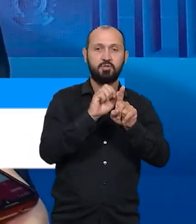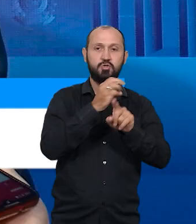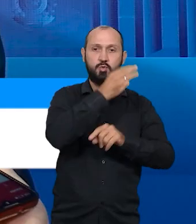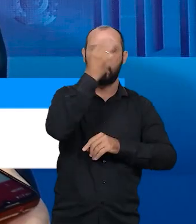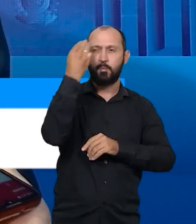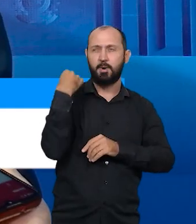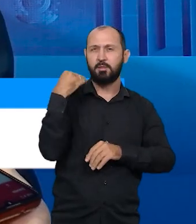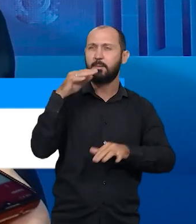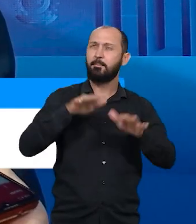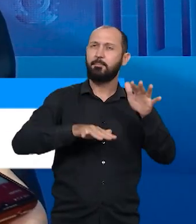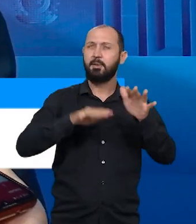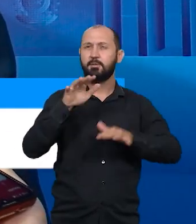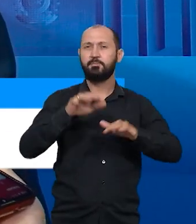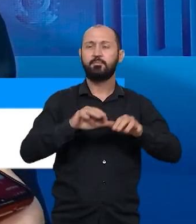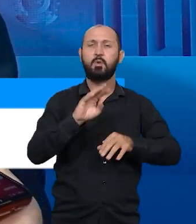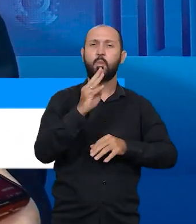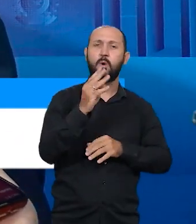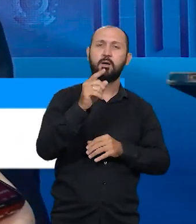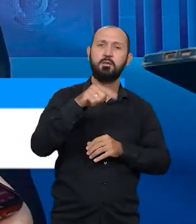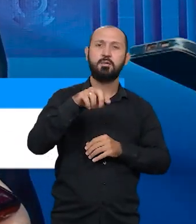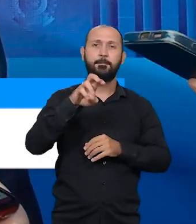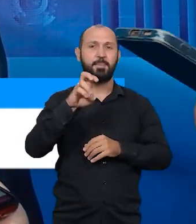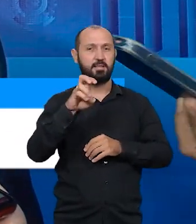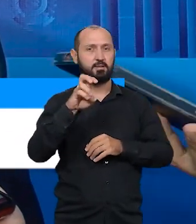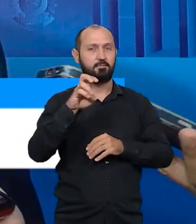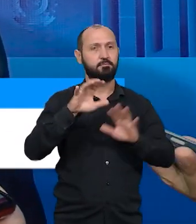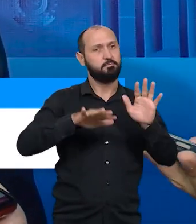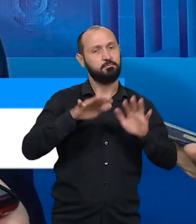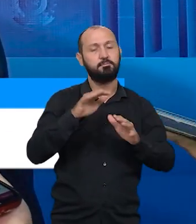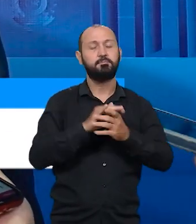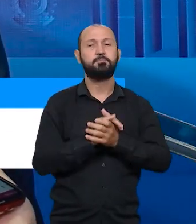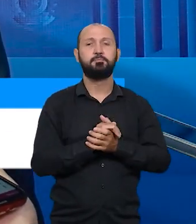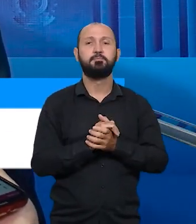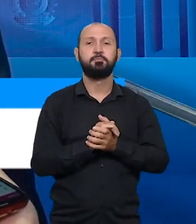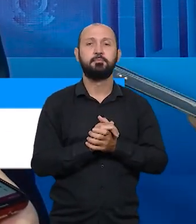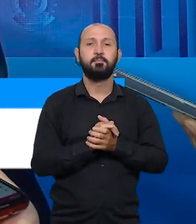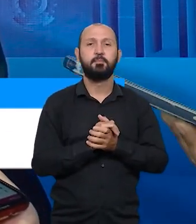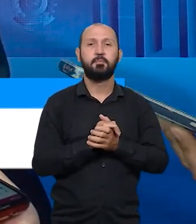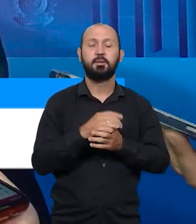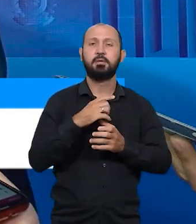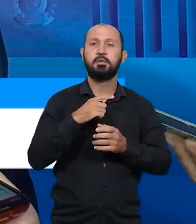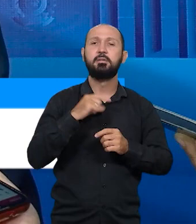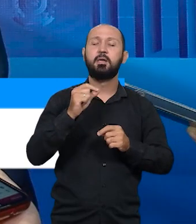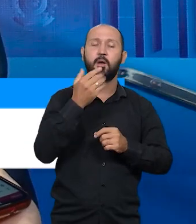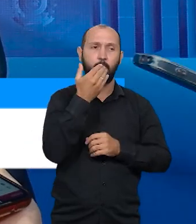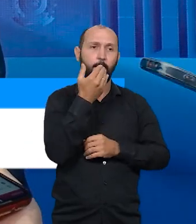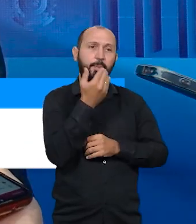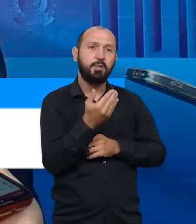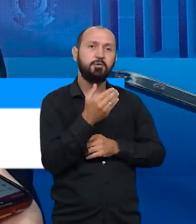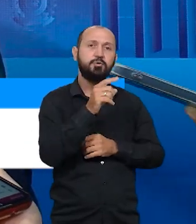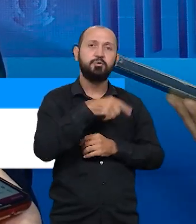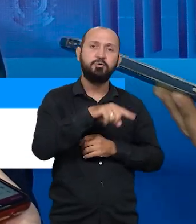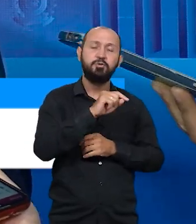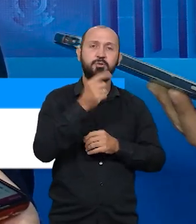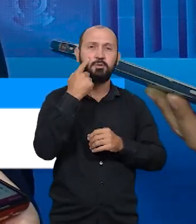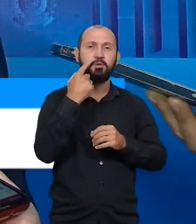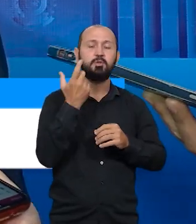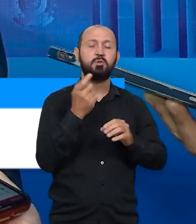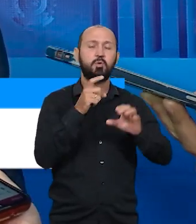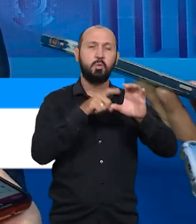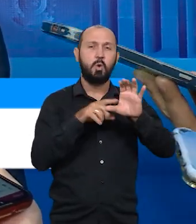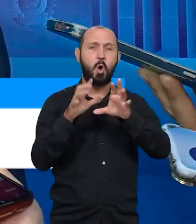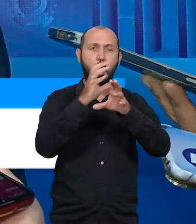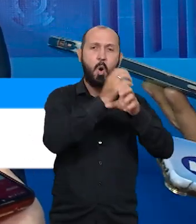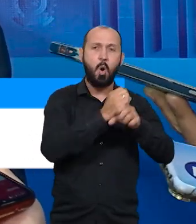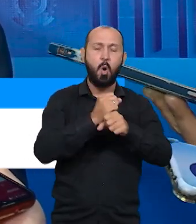de maio Isso daria em torno de quatro e meio por cento por solicitação e as